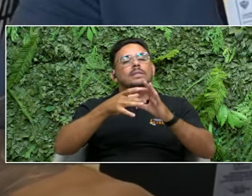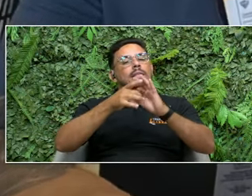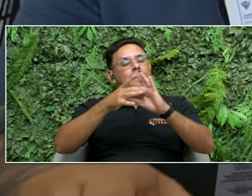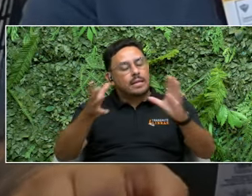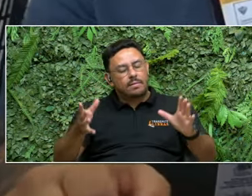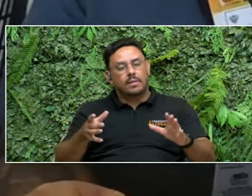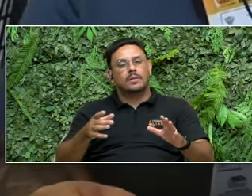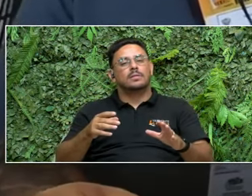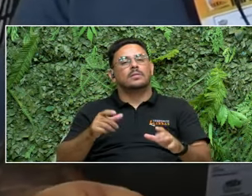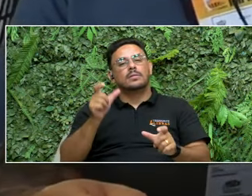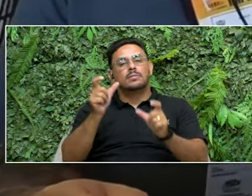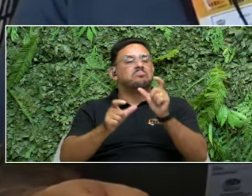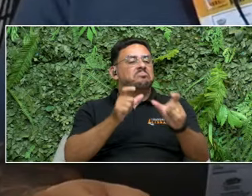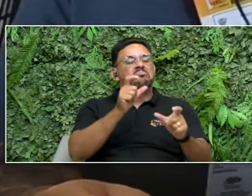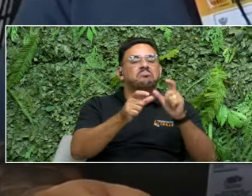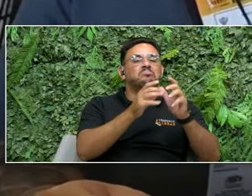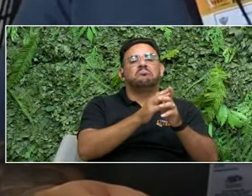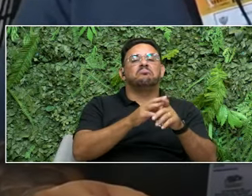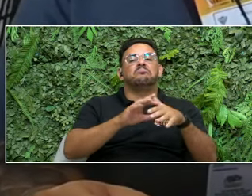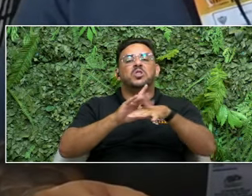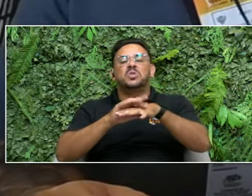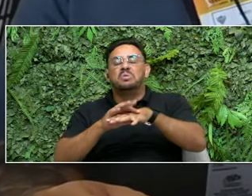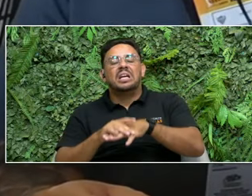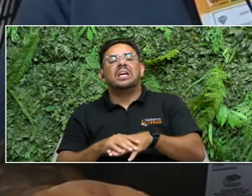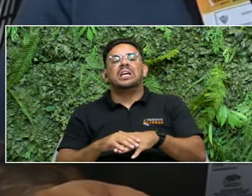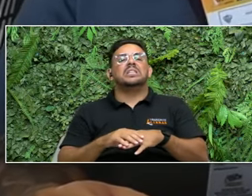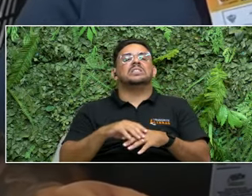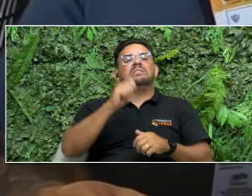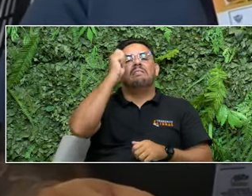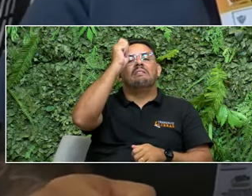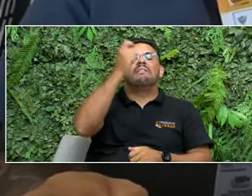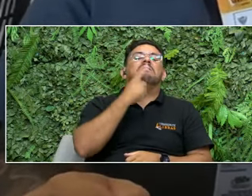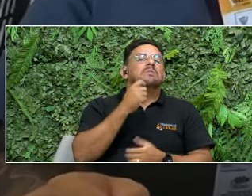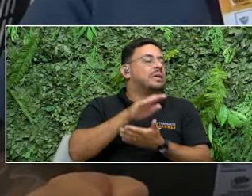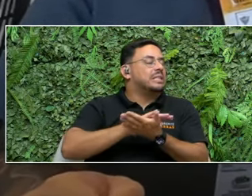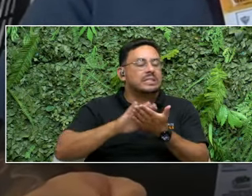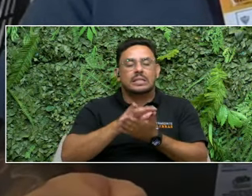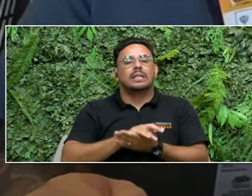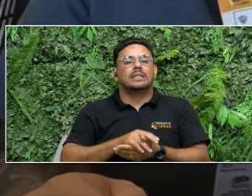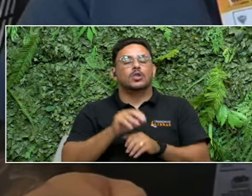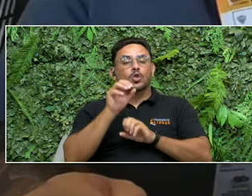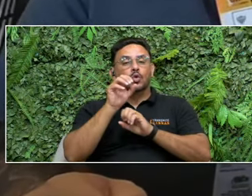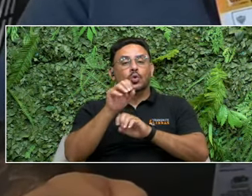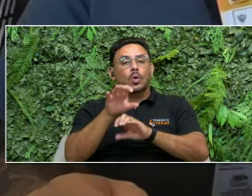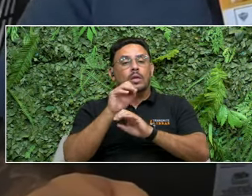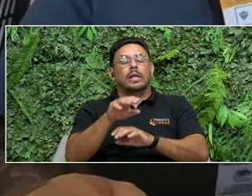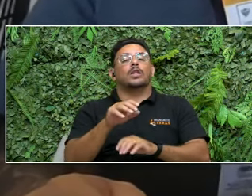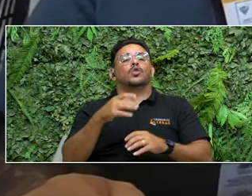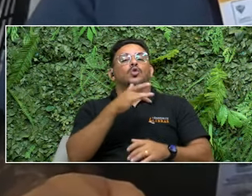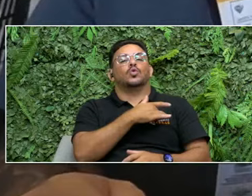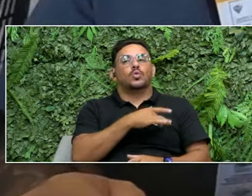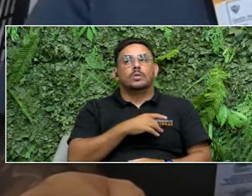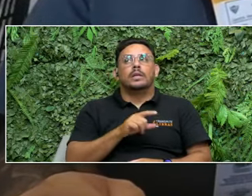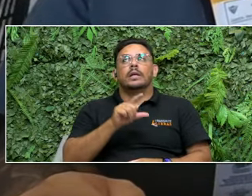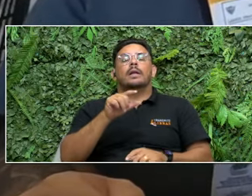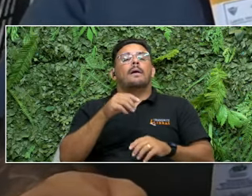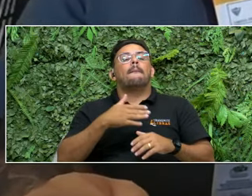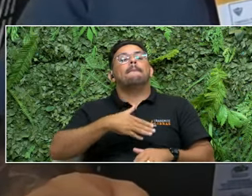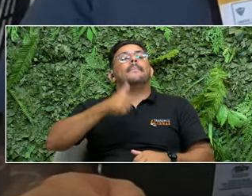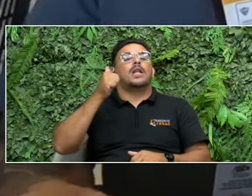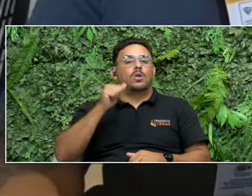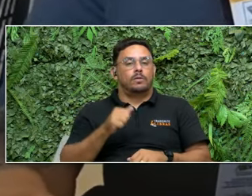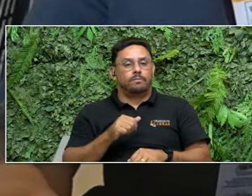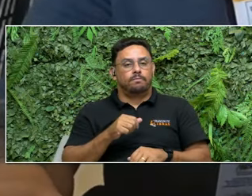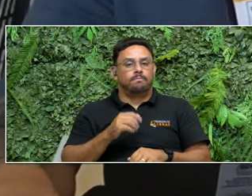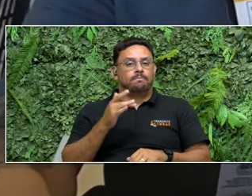enfim ninguém aí pendurado ninguém é suspenso e o técnico do Cruzeiro então contando aí com o que tem de melhor Bob o Cruzeiro que